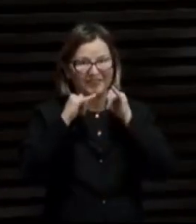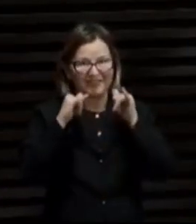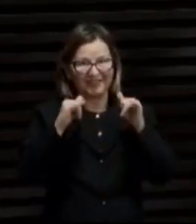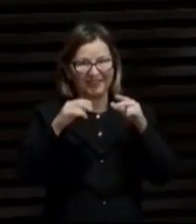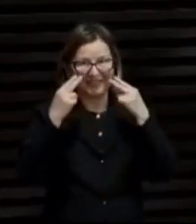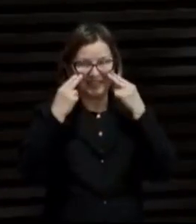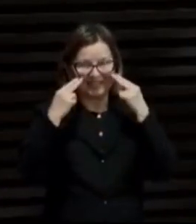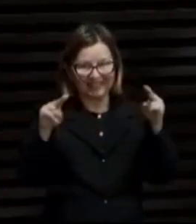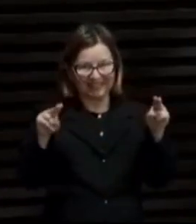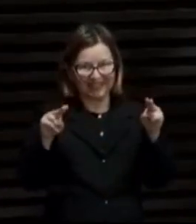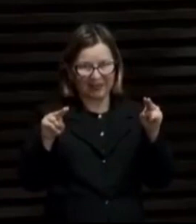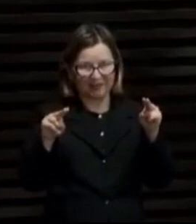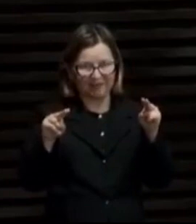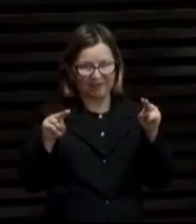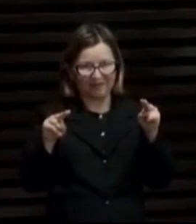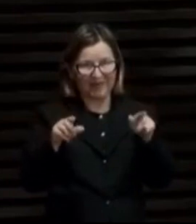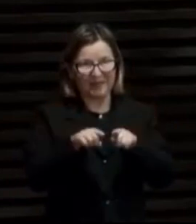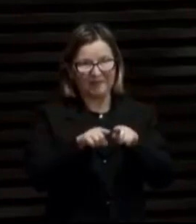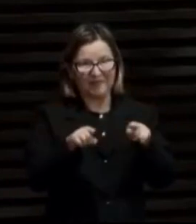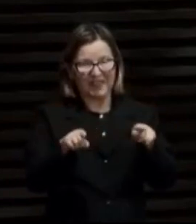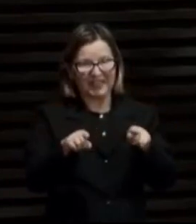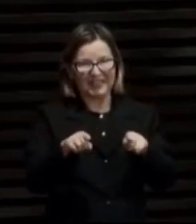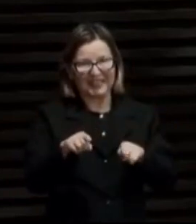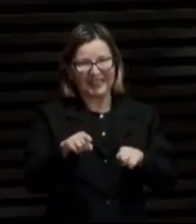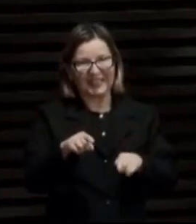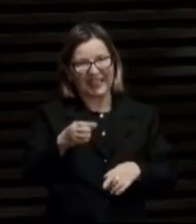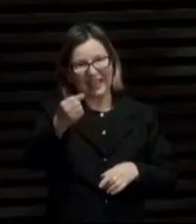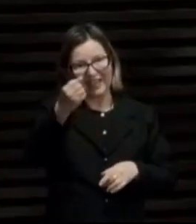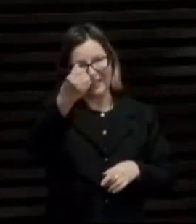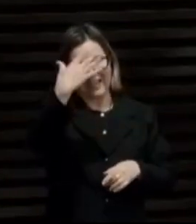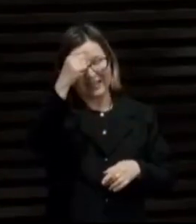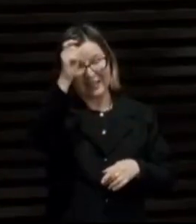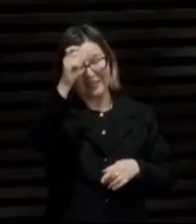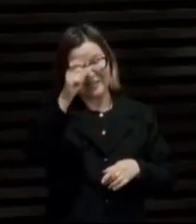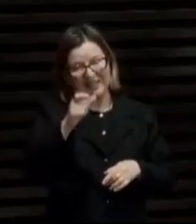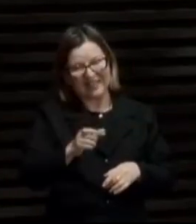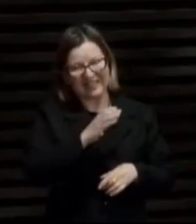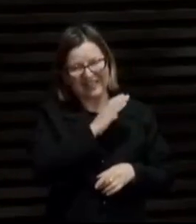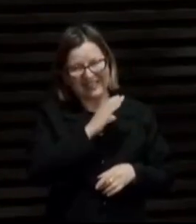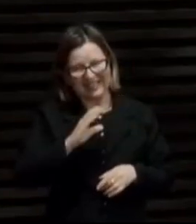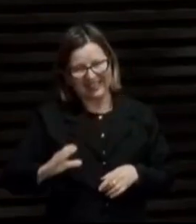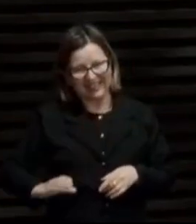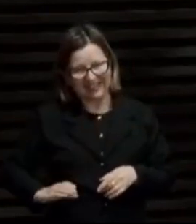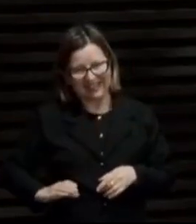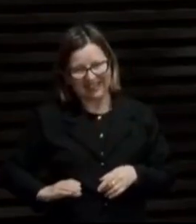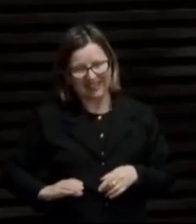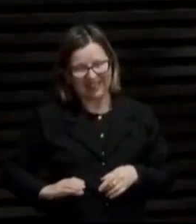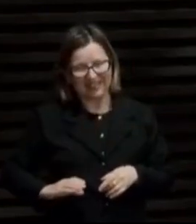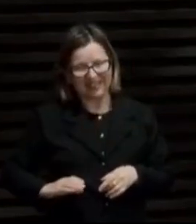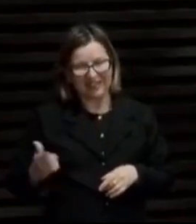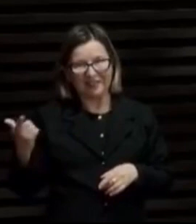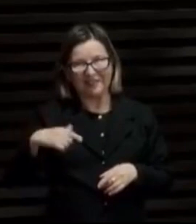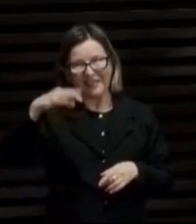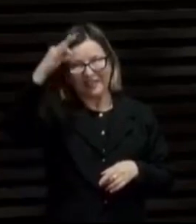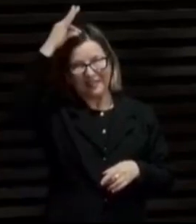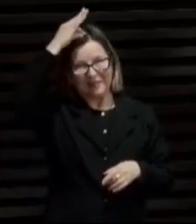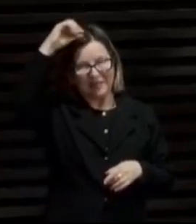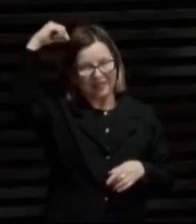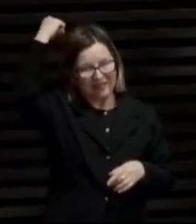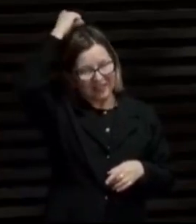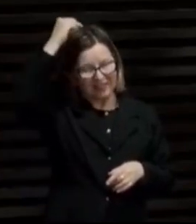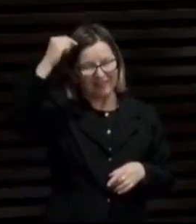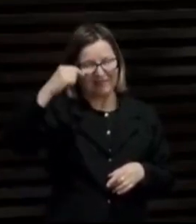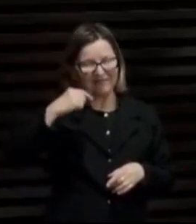de Cristo é o Espírito Santo. Eu tenho certeza que muitos aqui já ouviram tantas vezes a pregação da